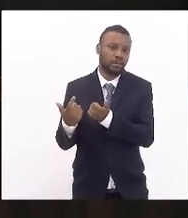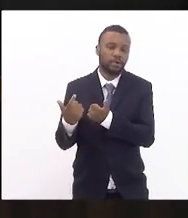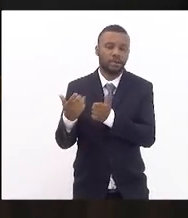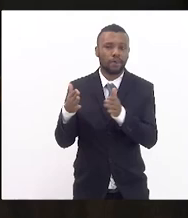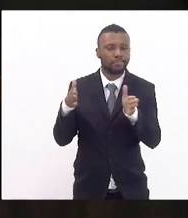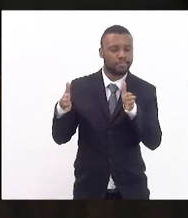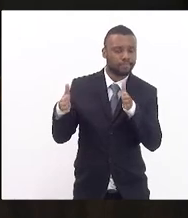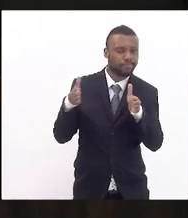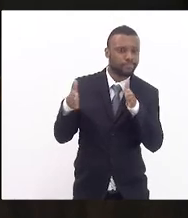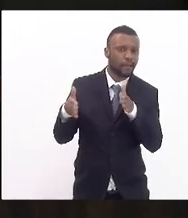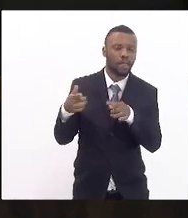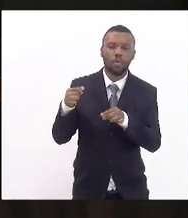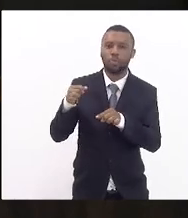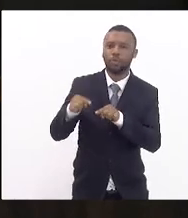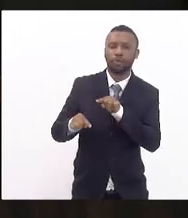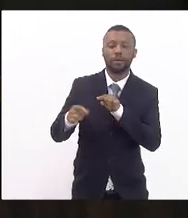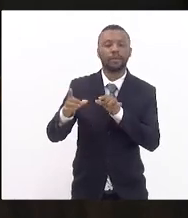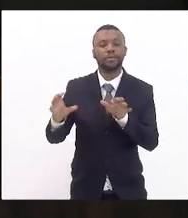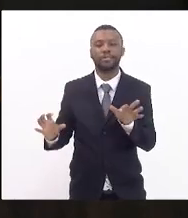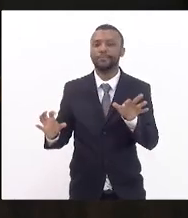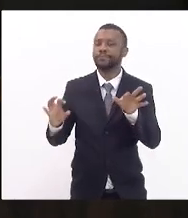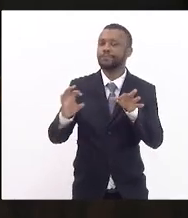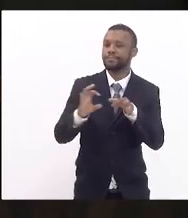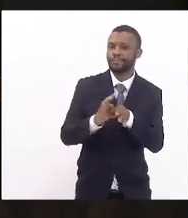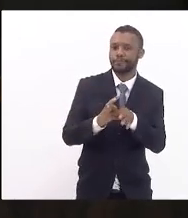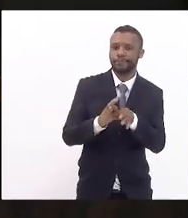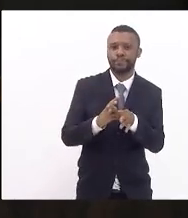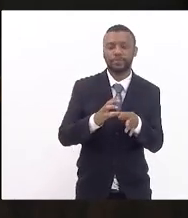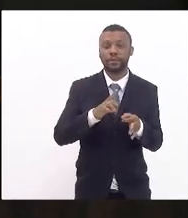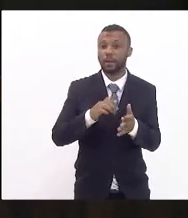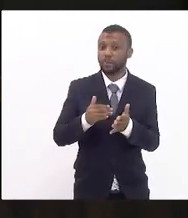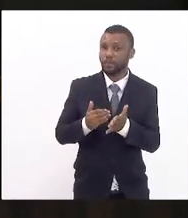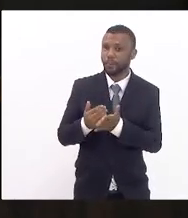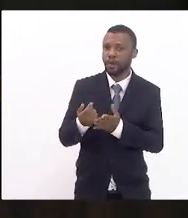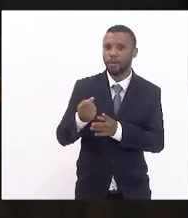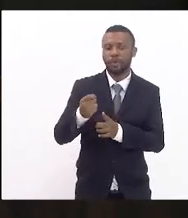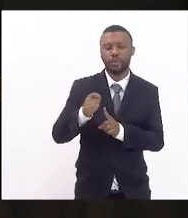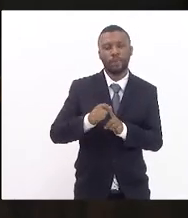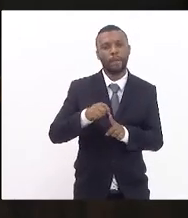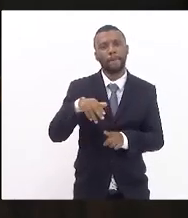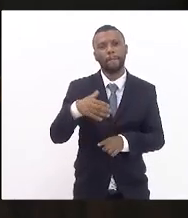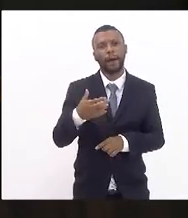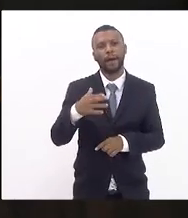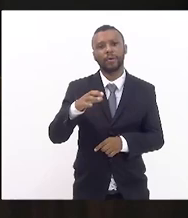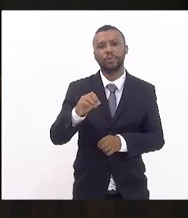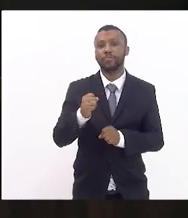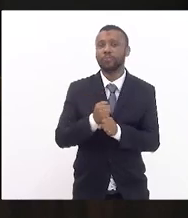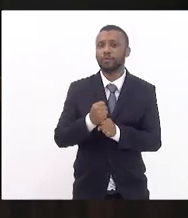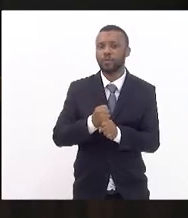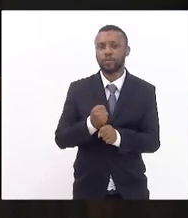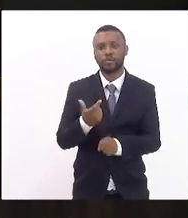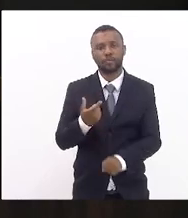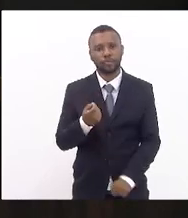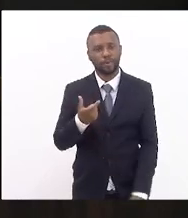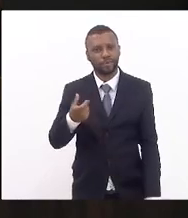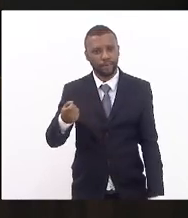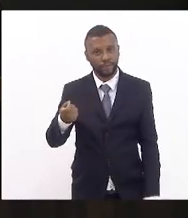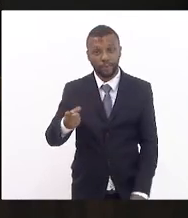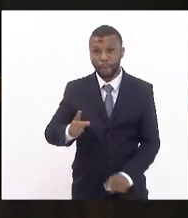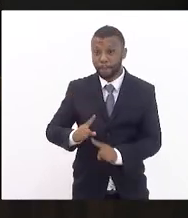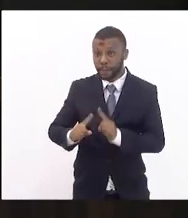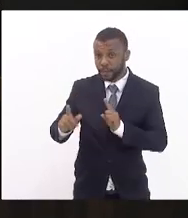que ela refletisse já a partir de março de 2020. Mas ela começa a refletir,